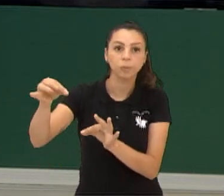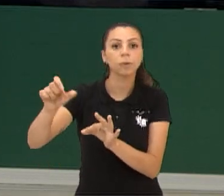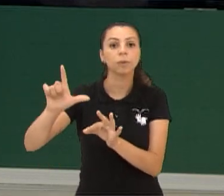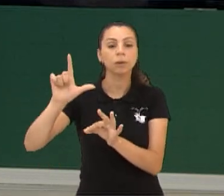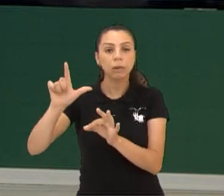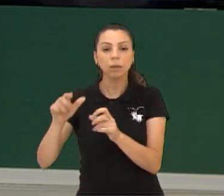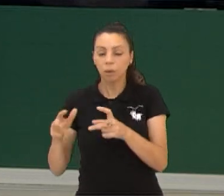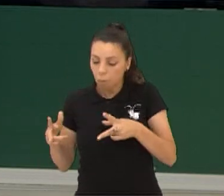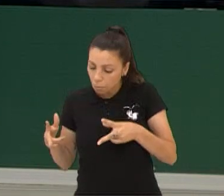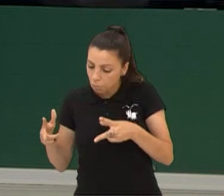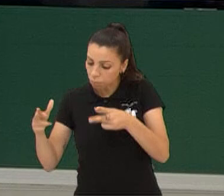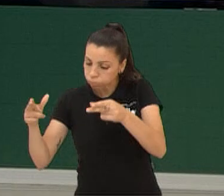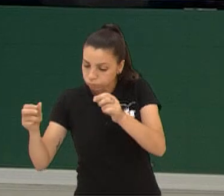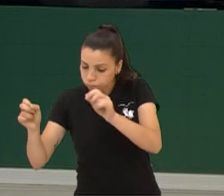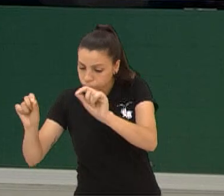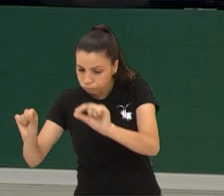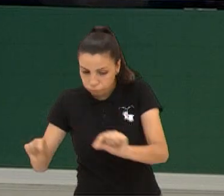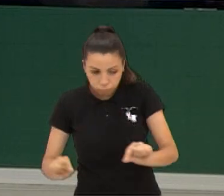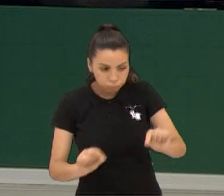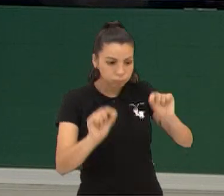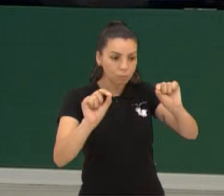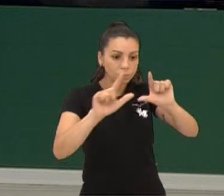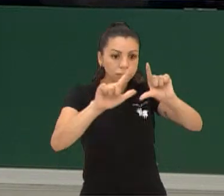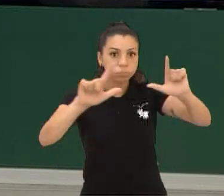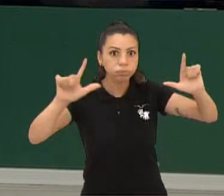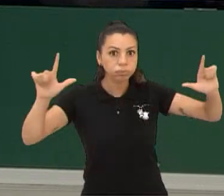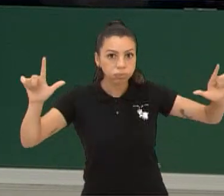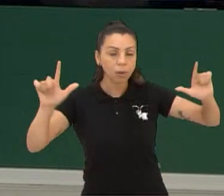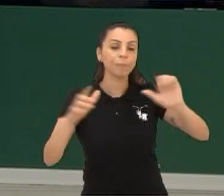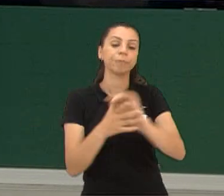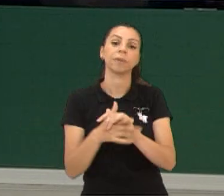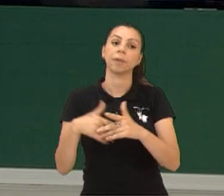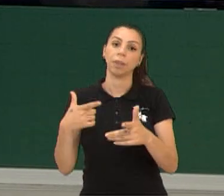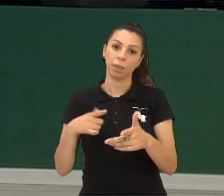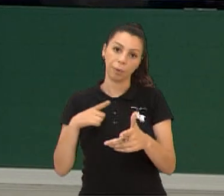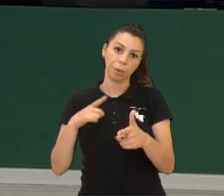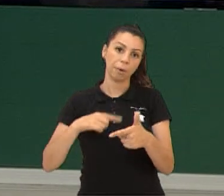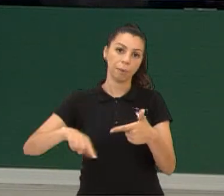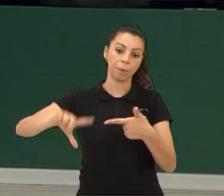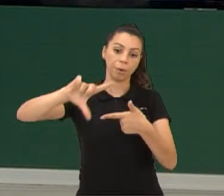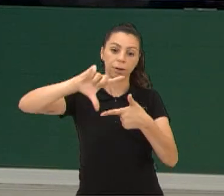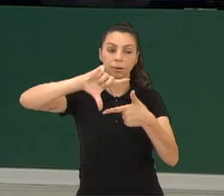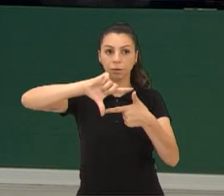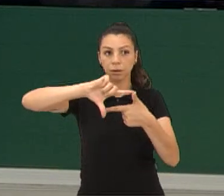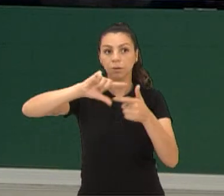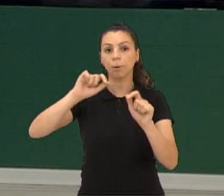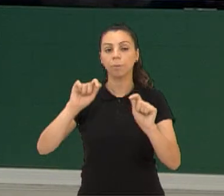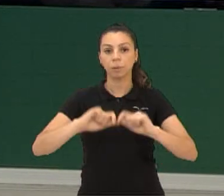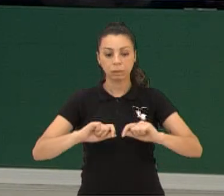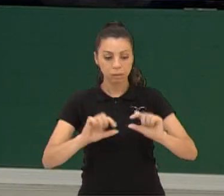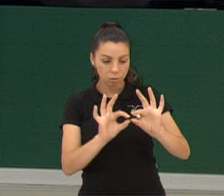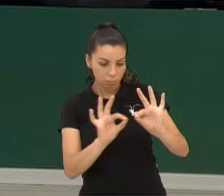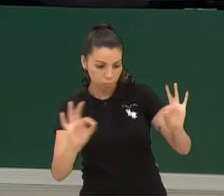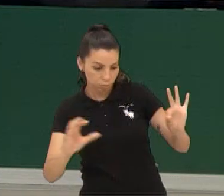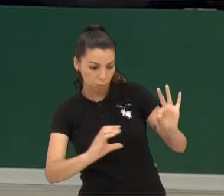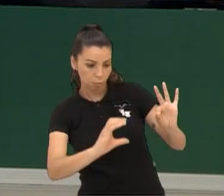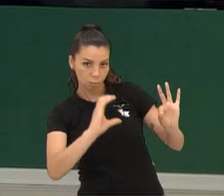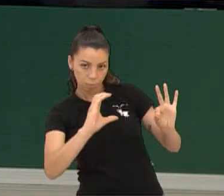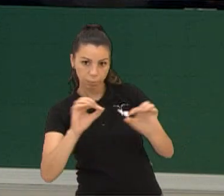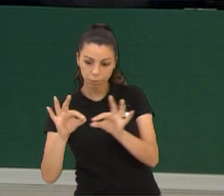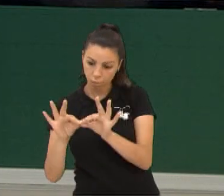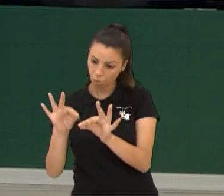ampliou. Como é um retângulo, né? Então, o que a gente tem aqui nesse retângulo? O comprimento e a